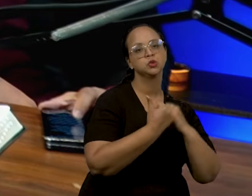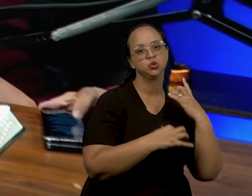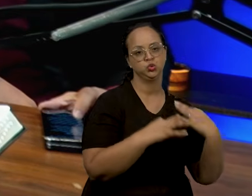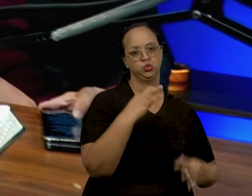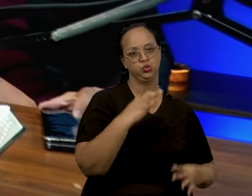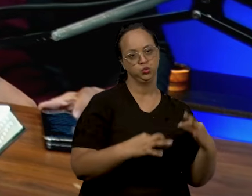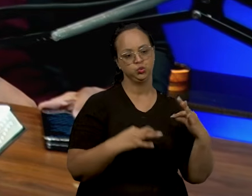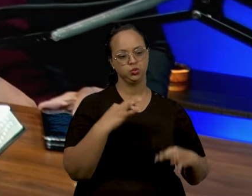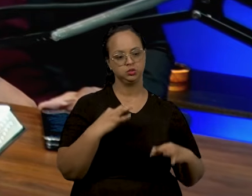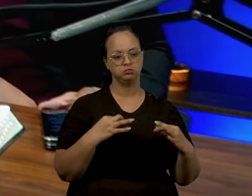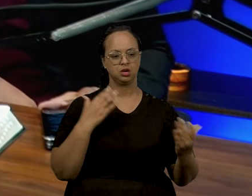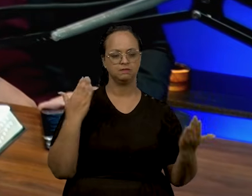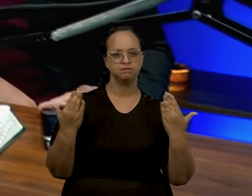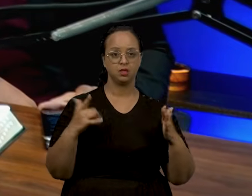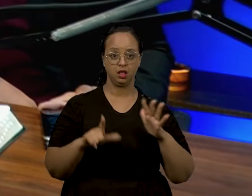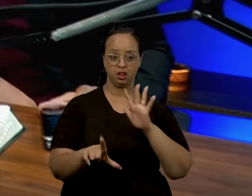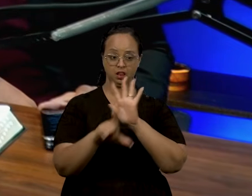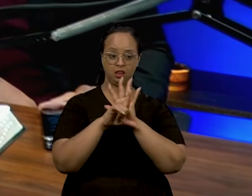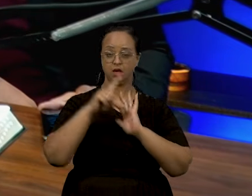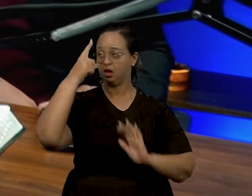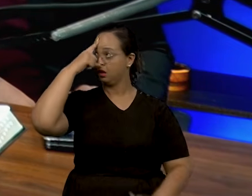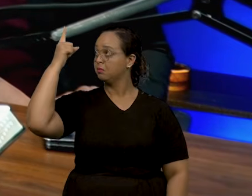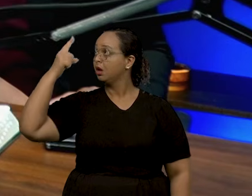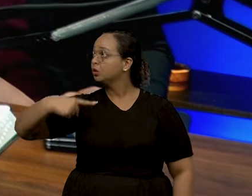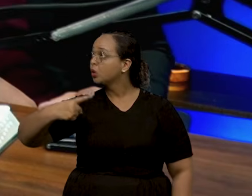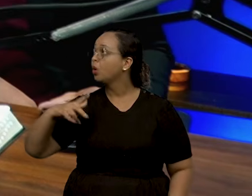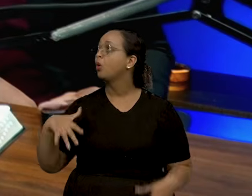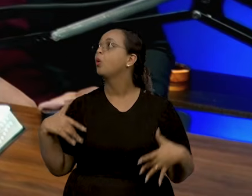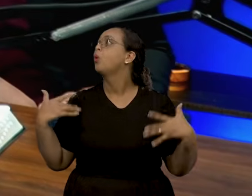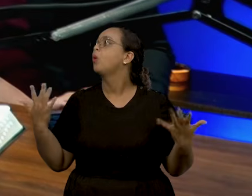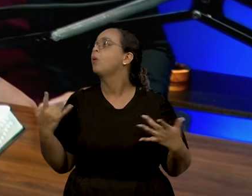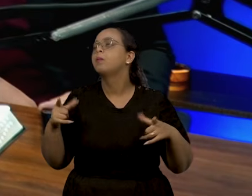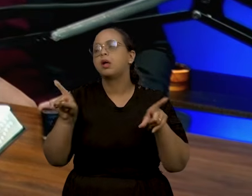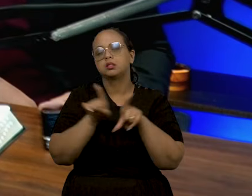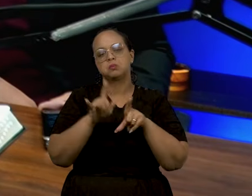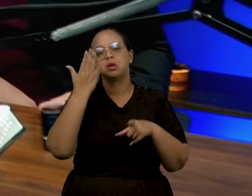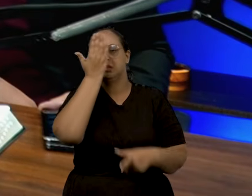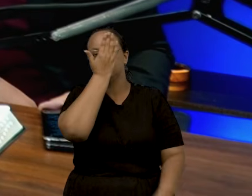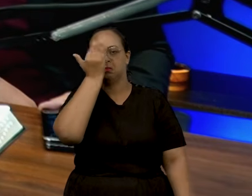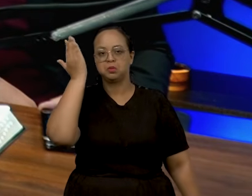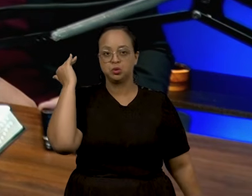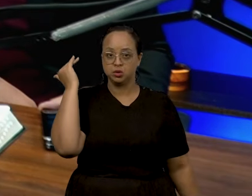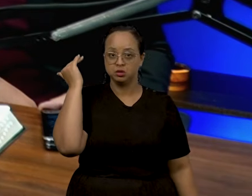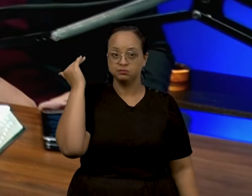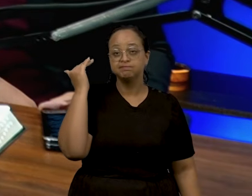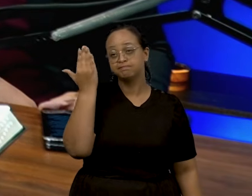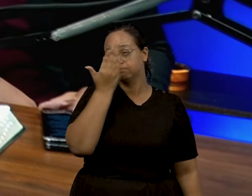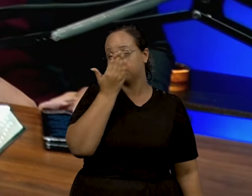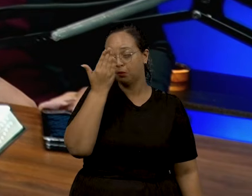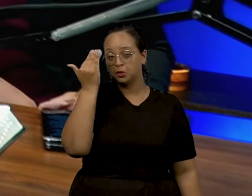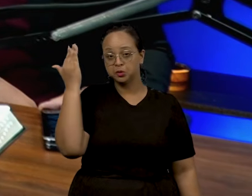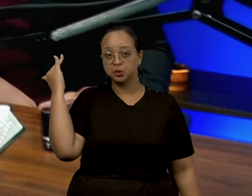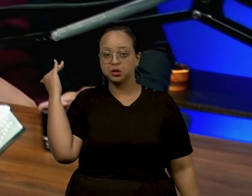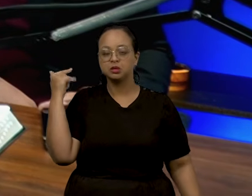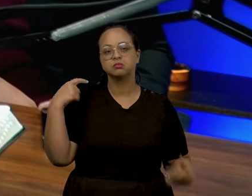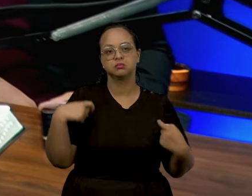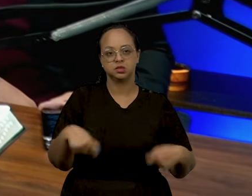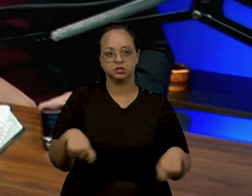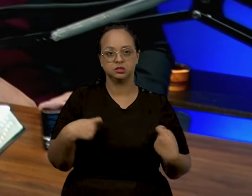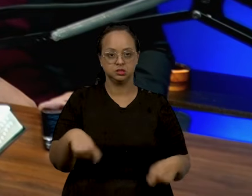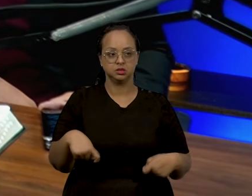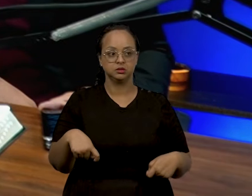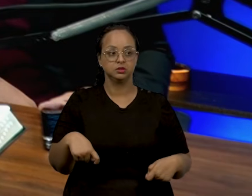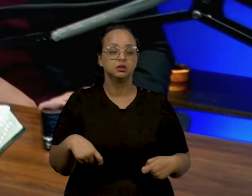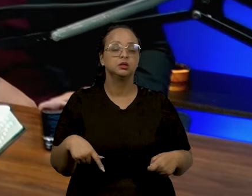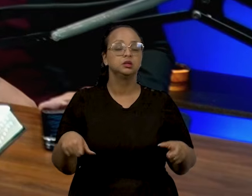que eles haviam recebido da parte do Senhor. Então nós vemos que ao longo do tempo, né, a forma como essa função é exercida, ela vai sendo